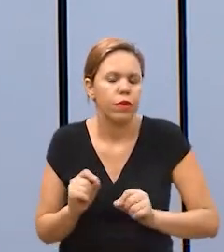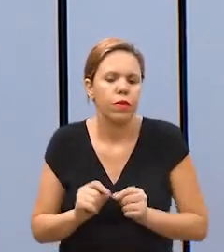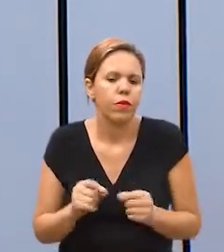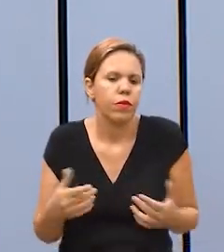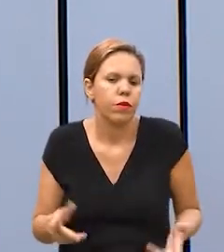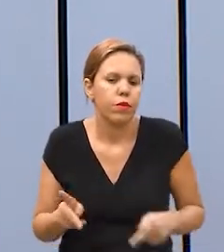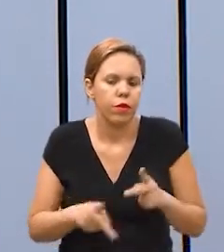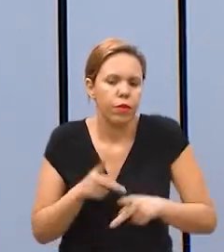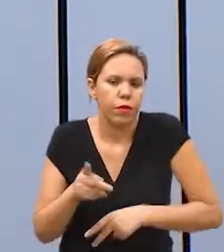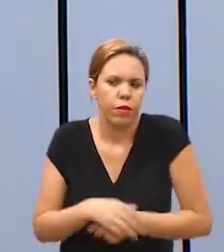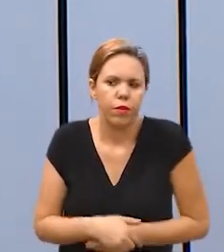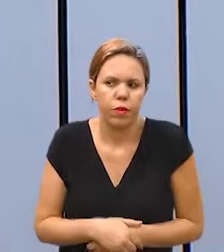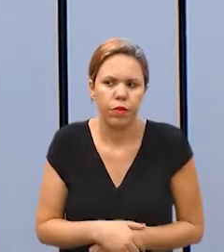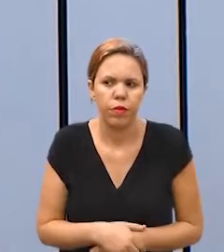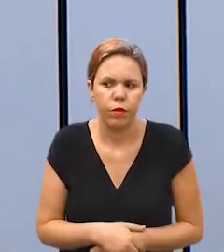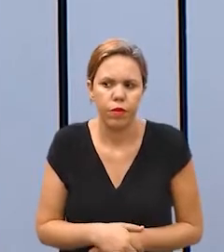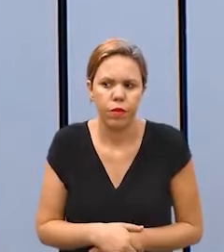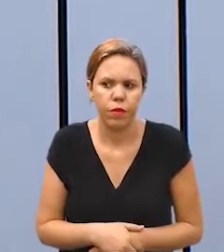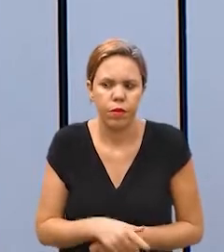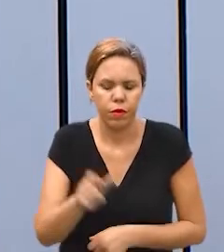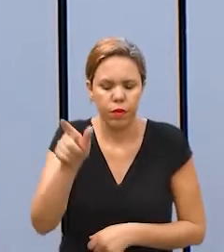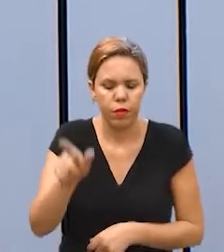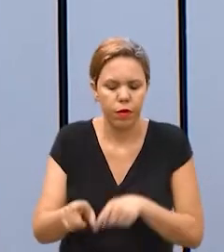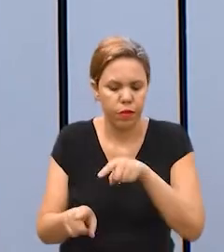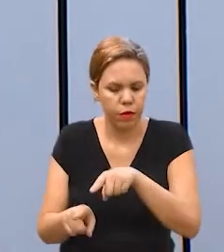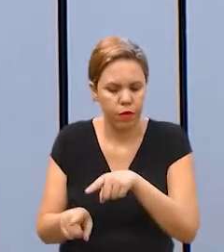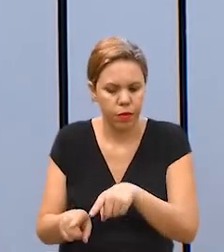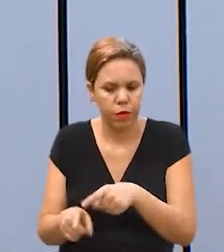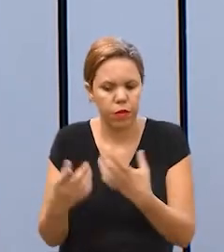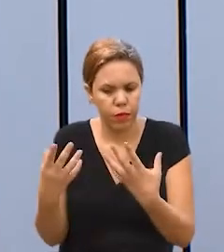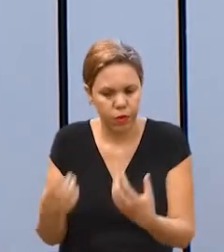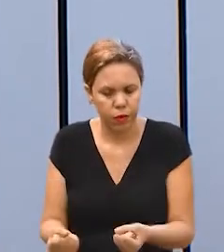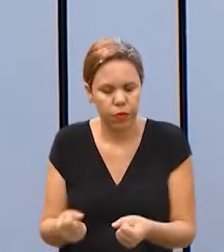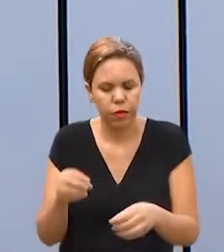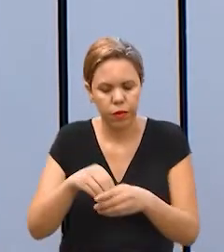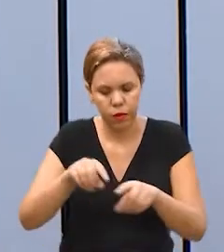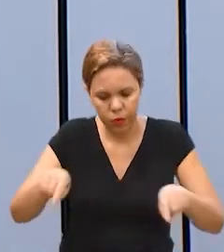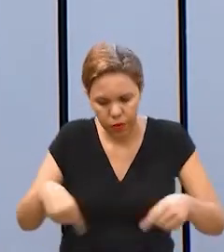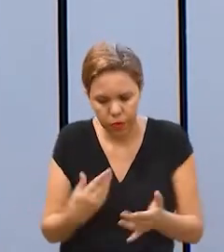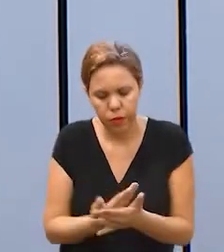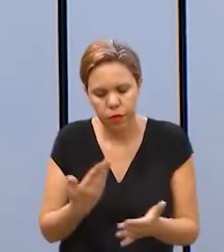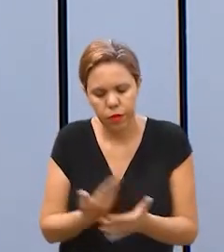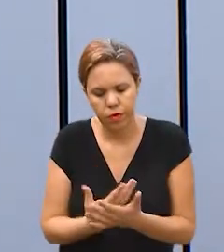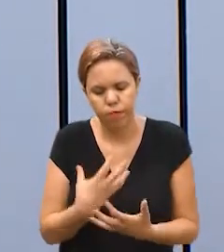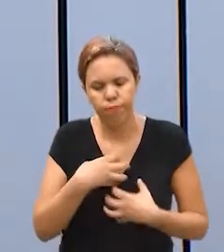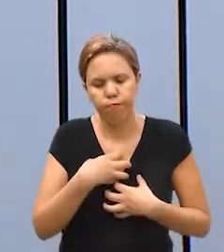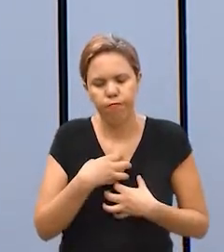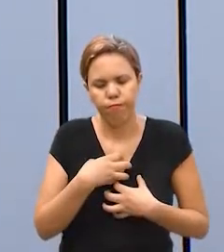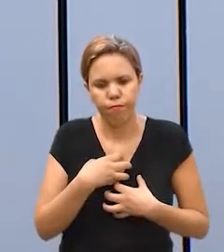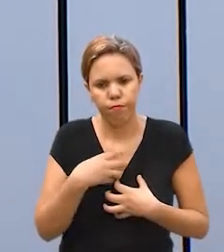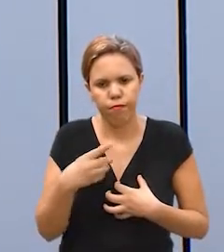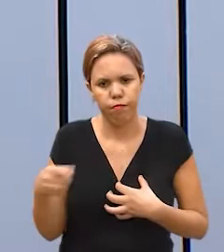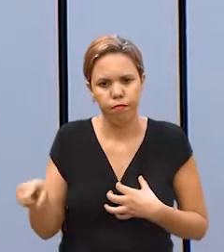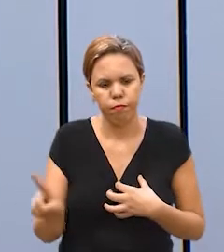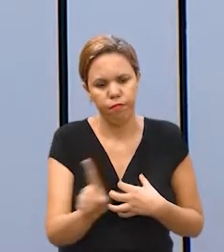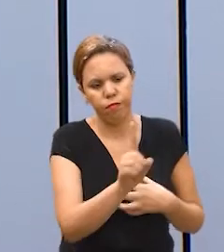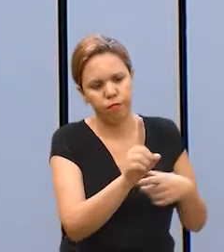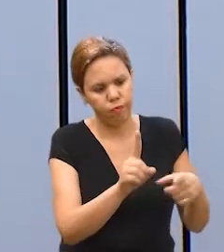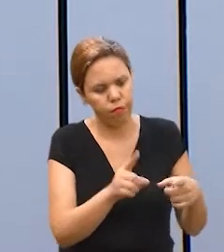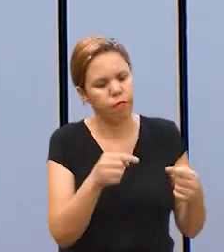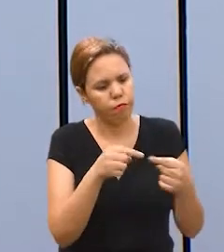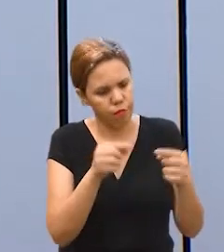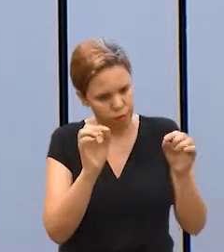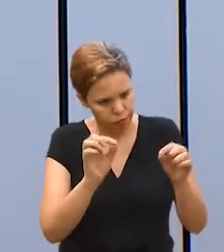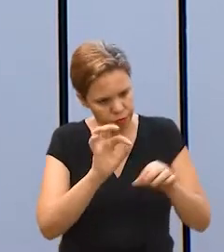que leva a pessoa, o que pode convencer a pessoa a estar dentro da sala de aula? Ela sentir que ela ir para a escola está